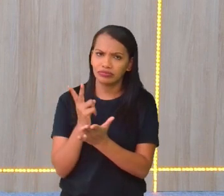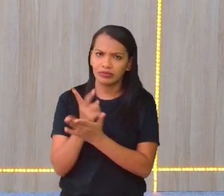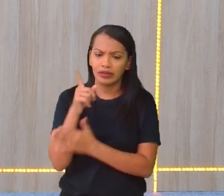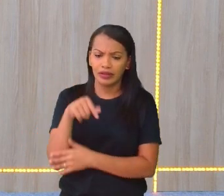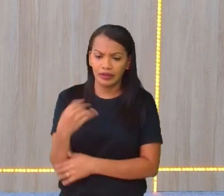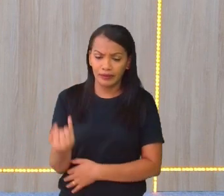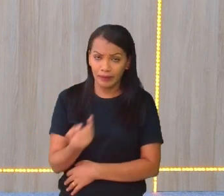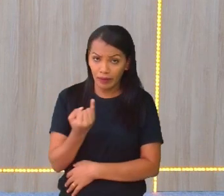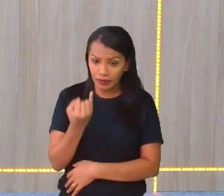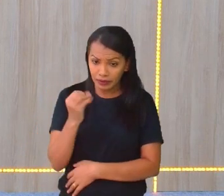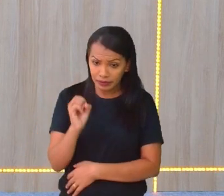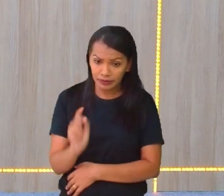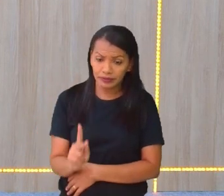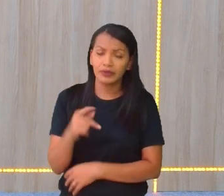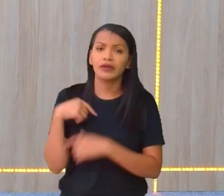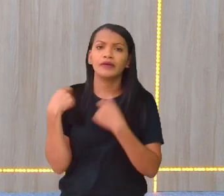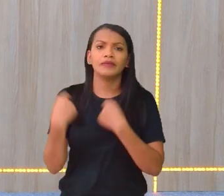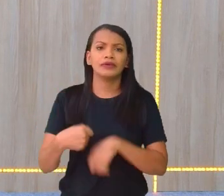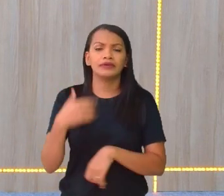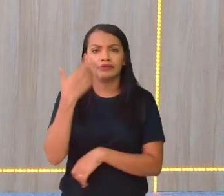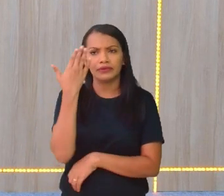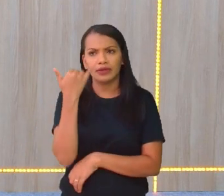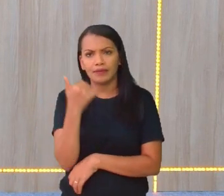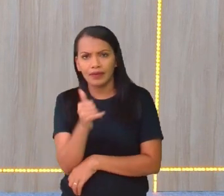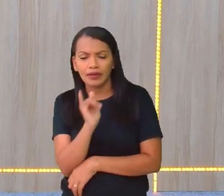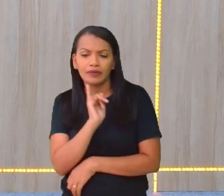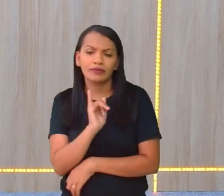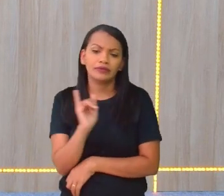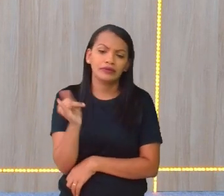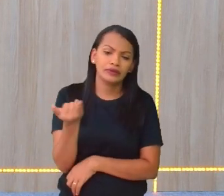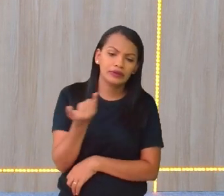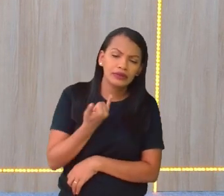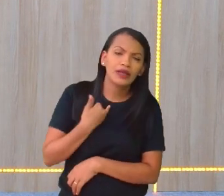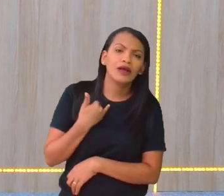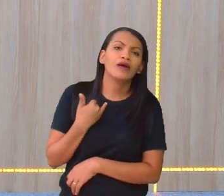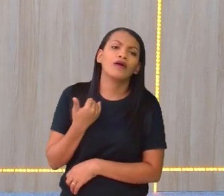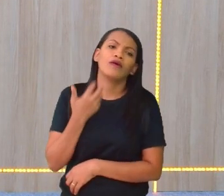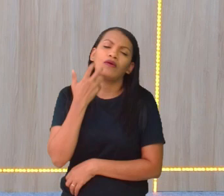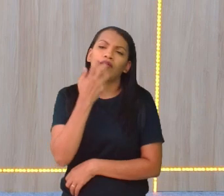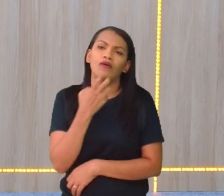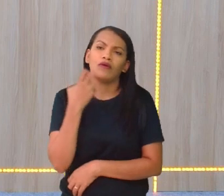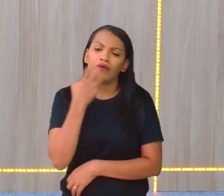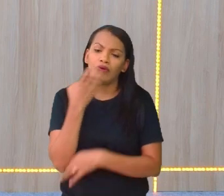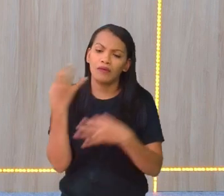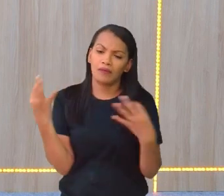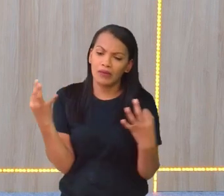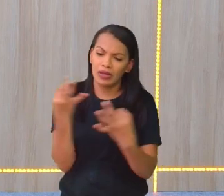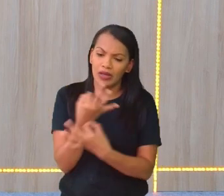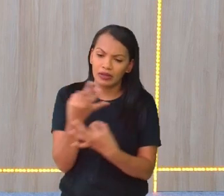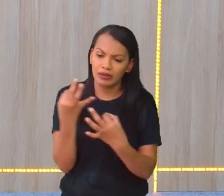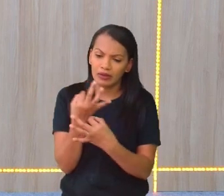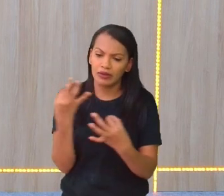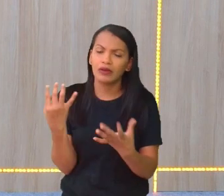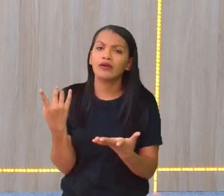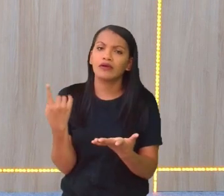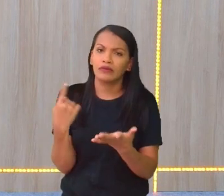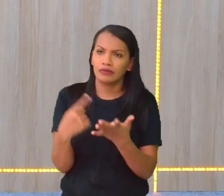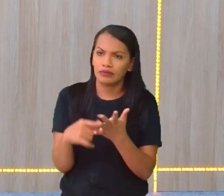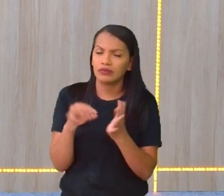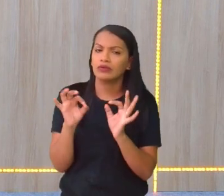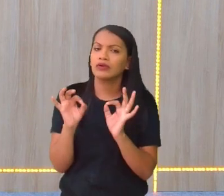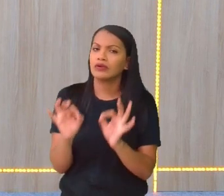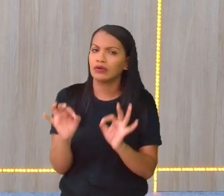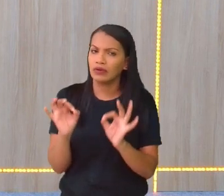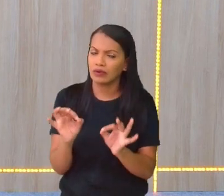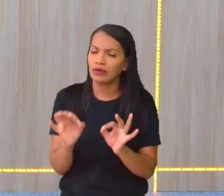muito importante. Então, precisamos saber o que vai ser dito oralmente, fazer uma perfeita combinação dos gêneros